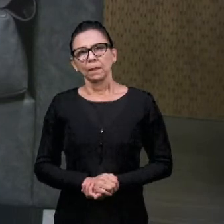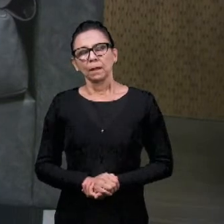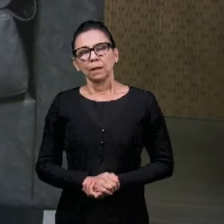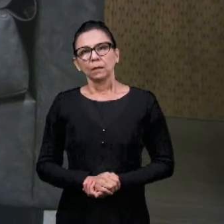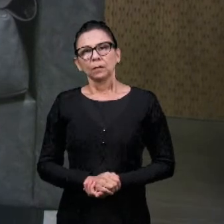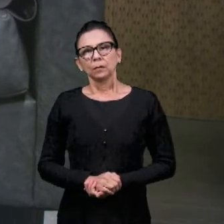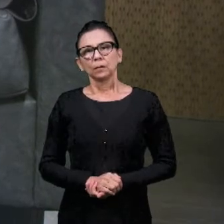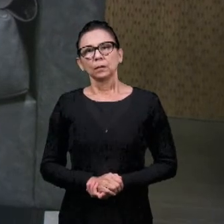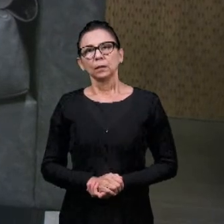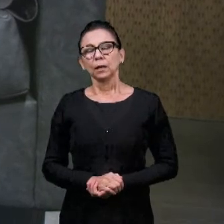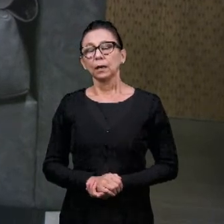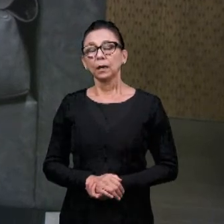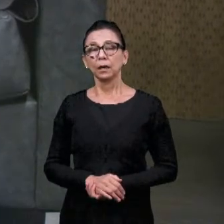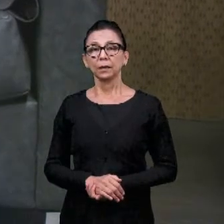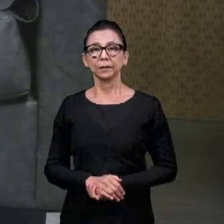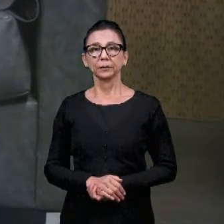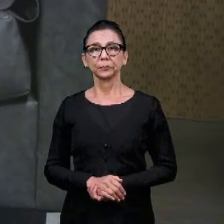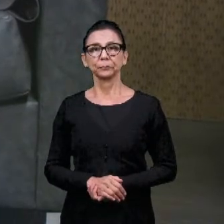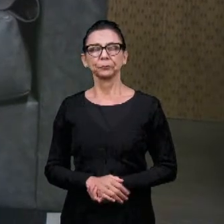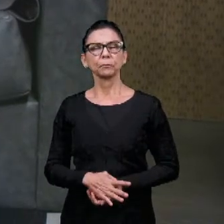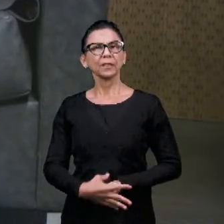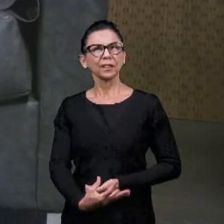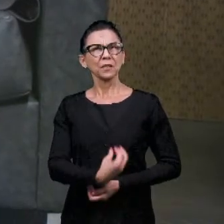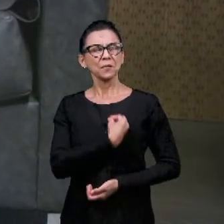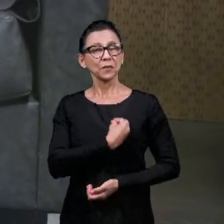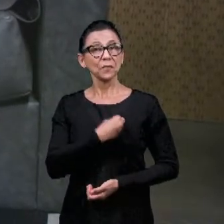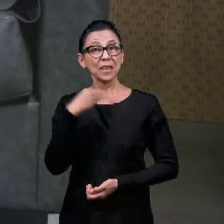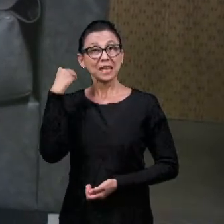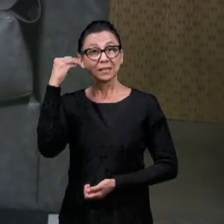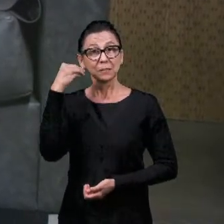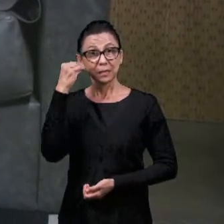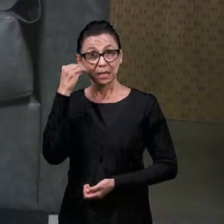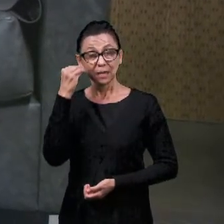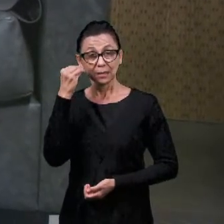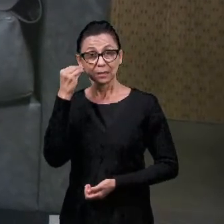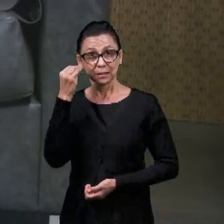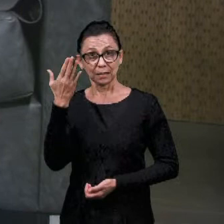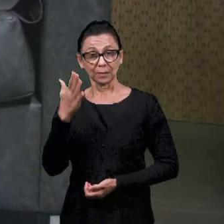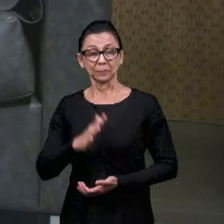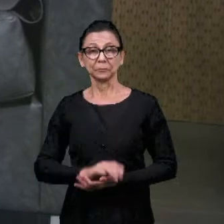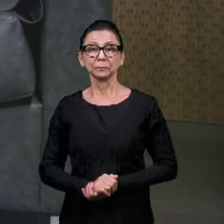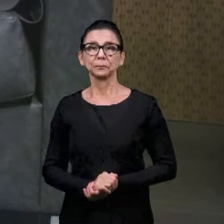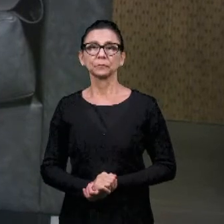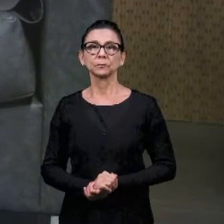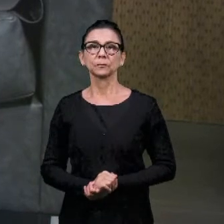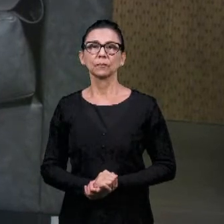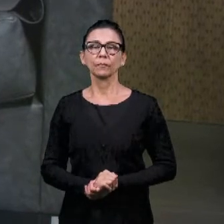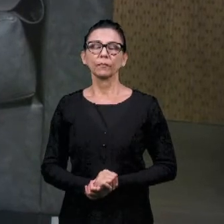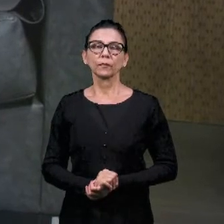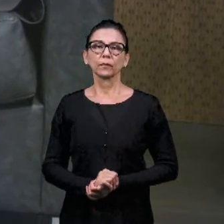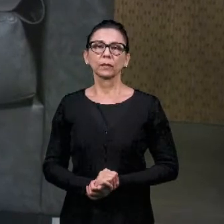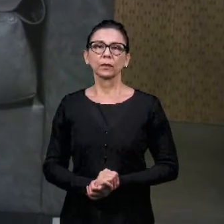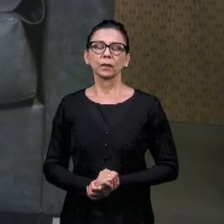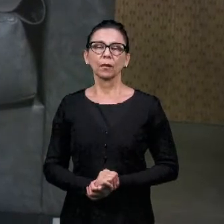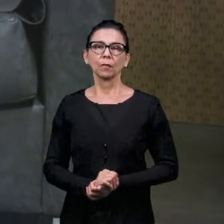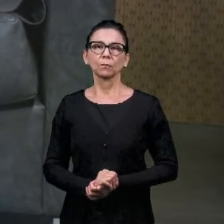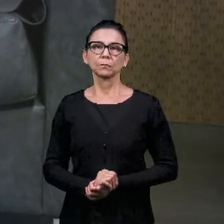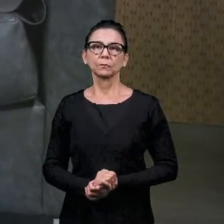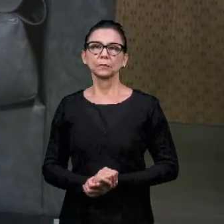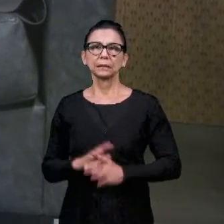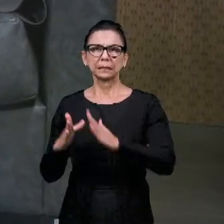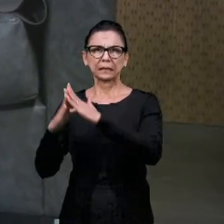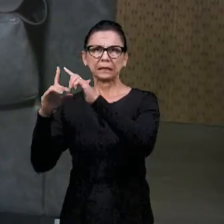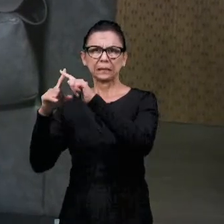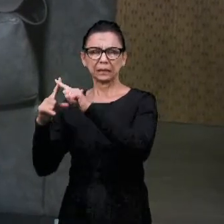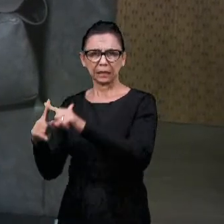é viver a experiência do corpo, ou seja, viver a experiência que nós vivemos na